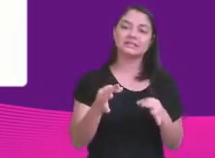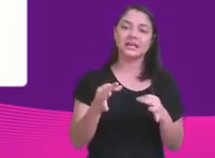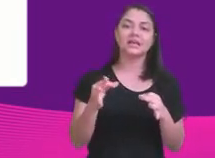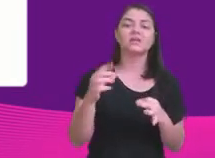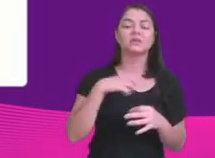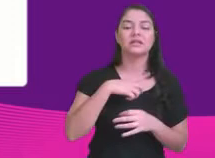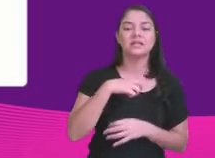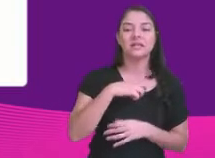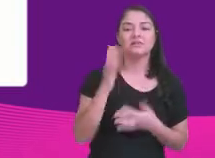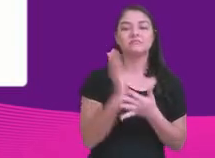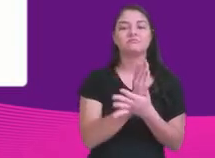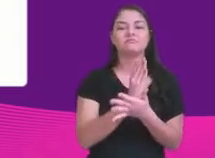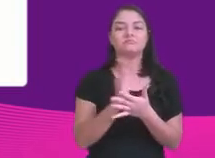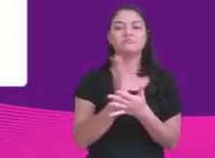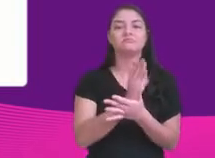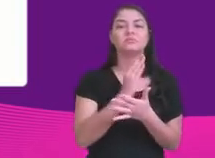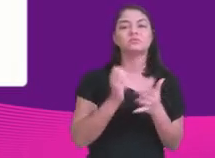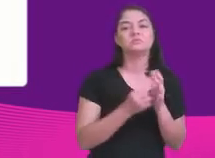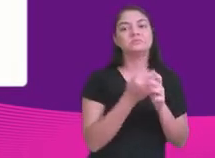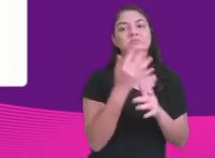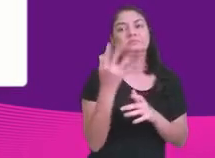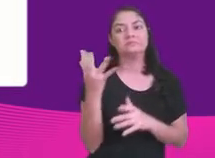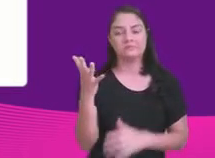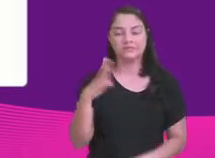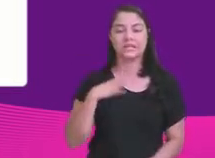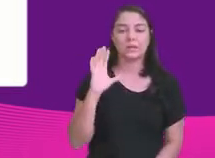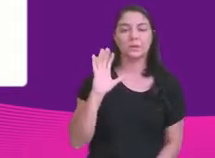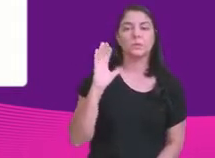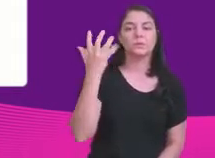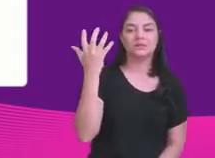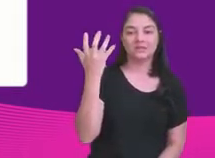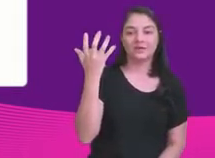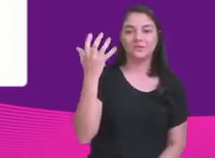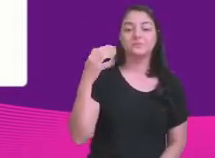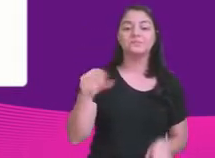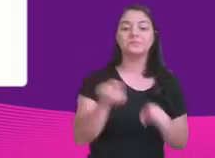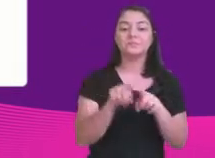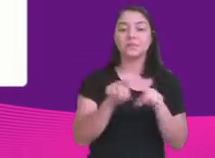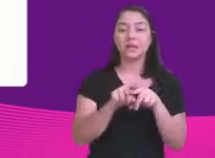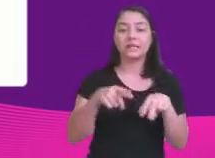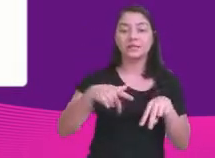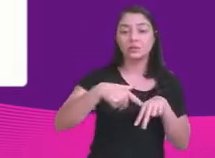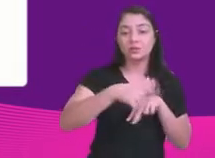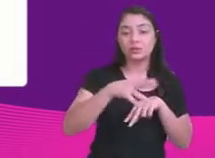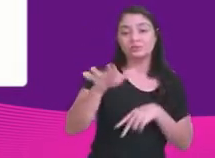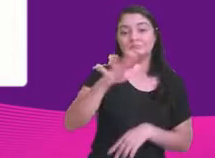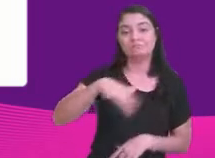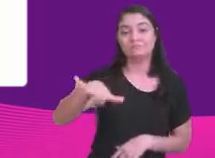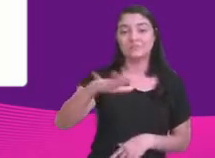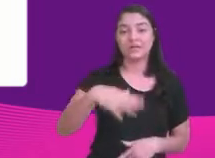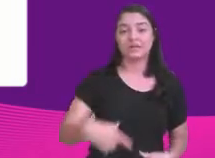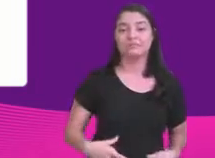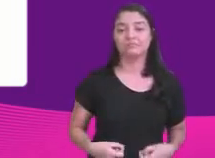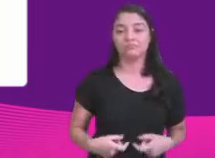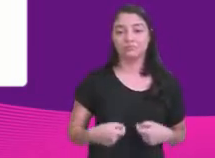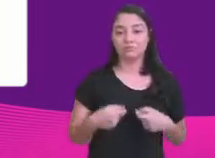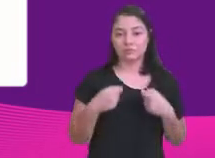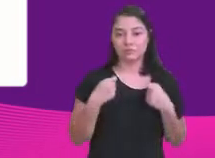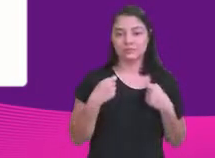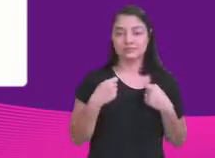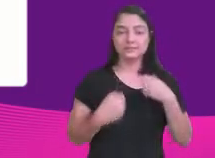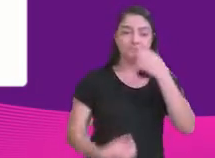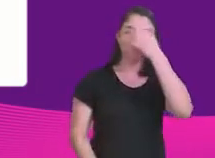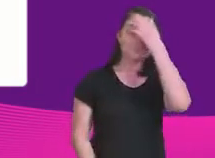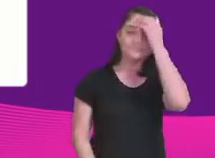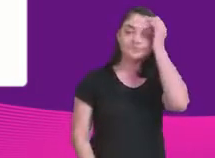resistência para a utilização da cirurgia minimamente invasiva no tratamento do câncer. Muito bem. Ao